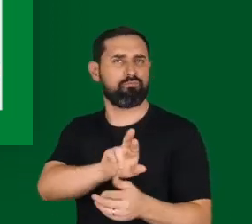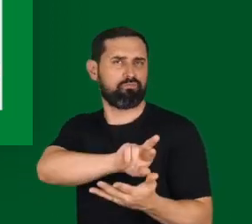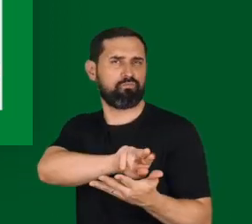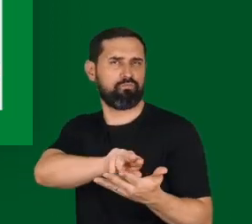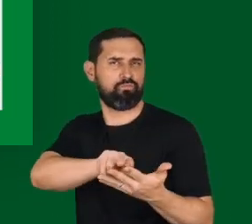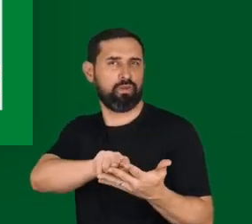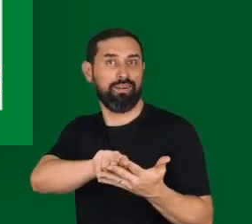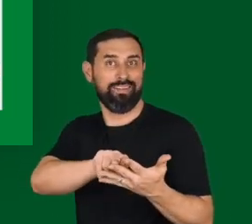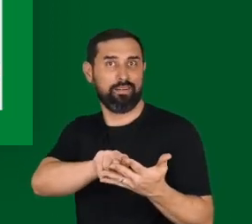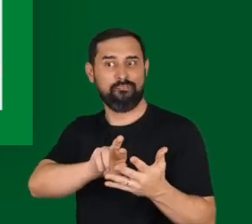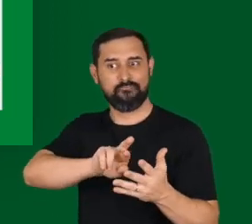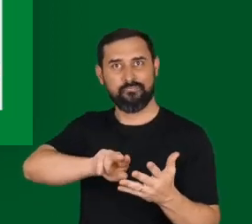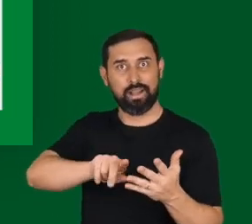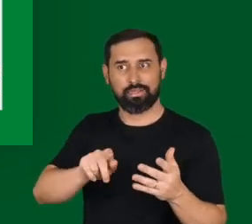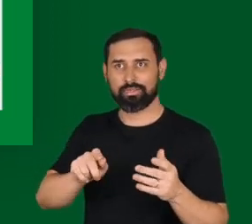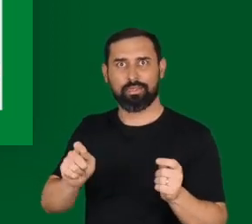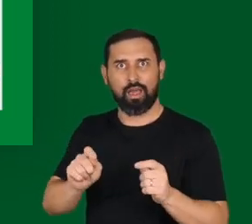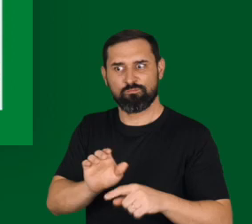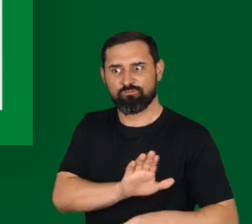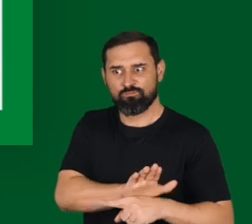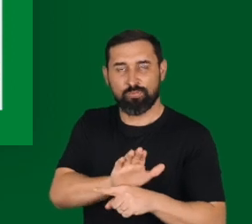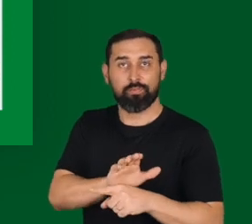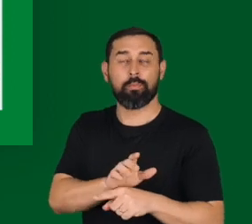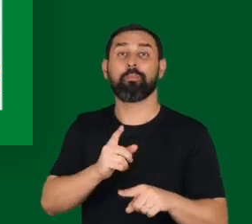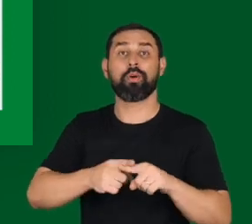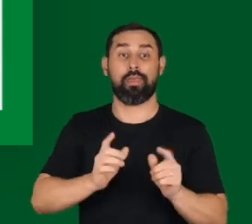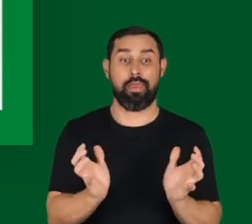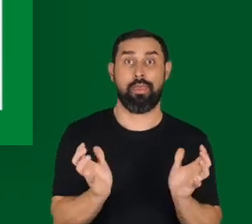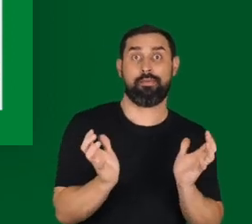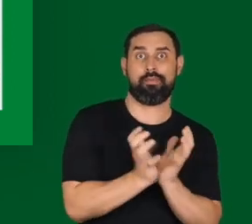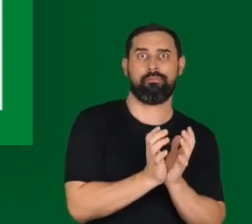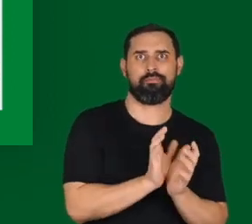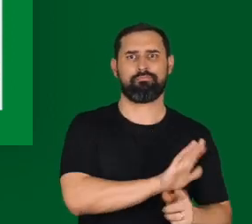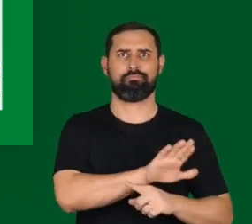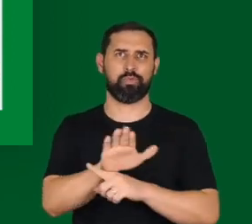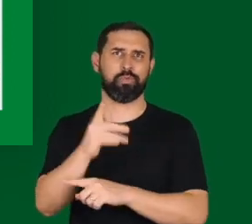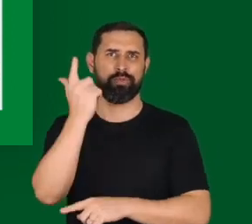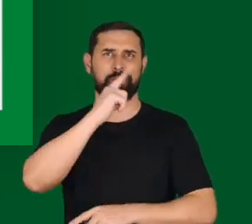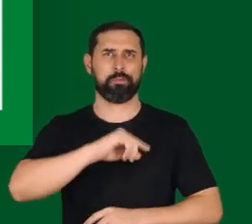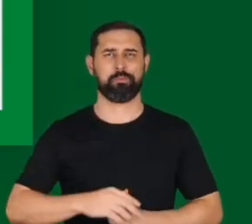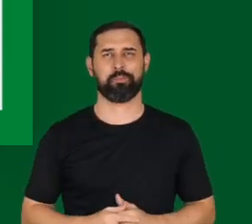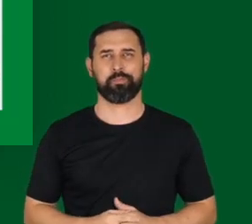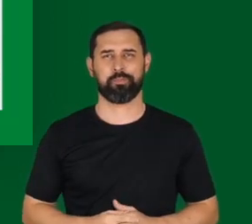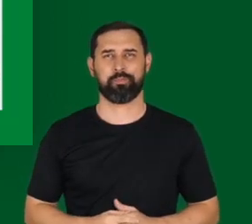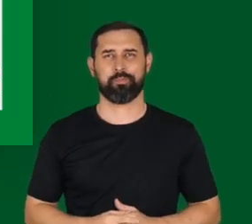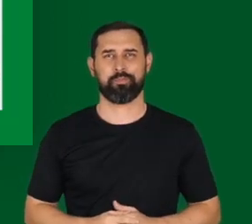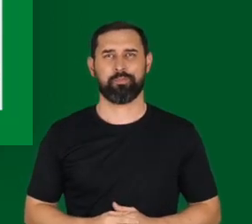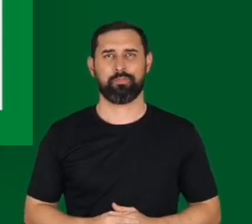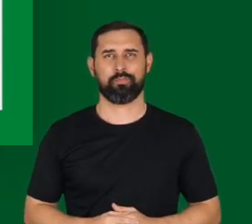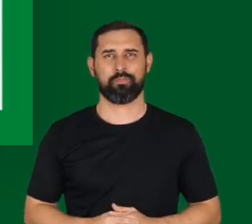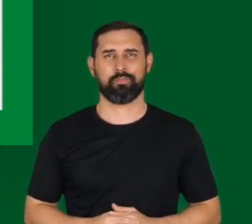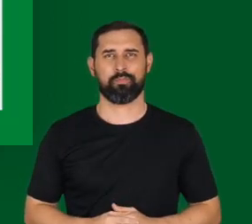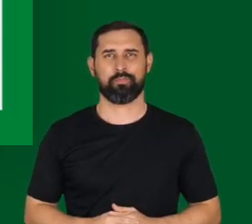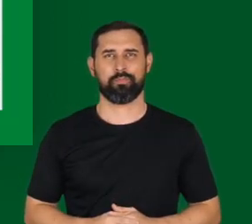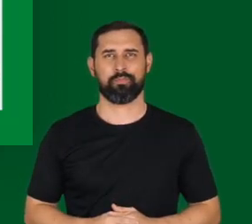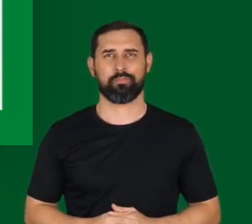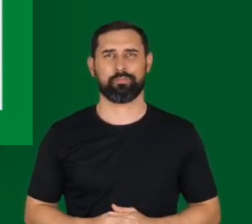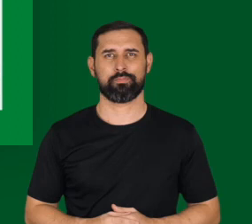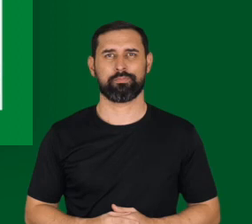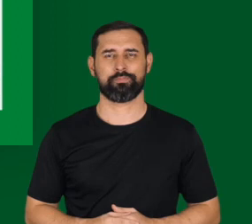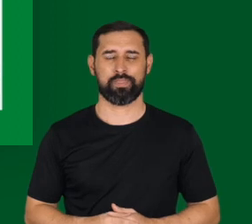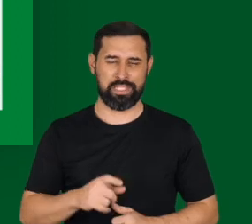ofertando oxigênio. Então, a gente pode fazer várias coisas simultâneas, se tratando de uma equipe multidisciplinar. Então,